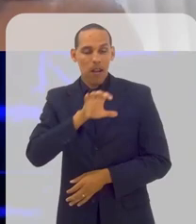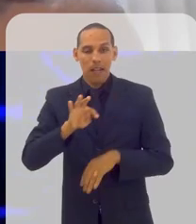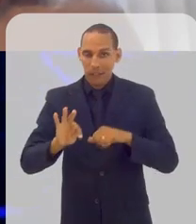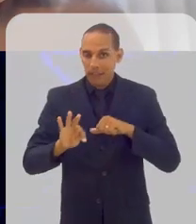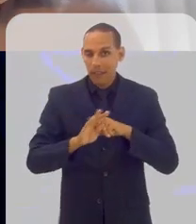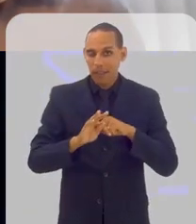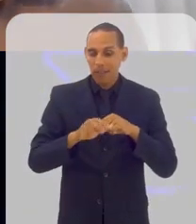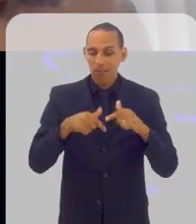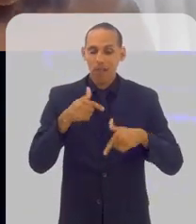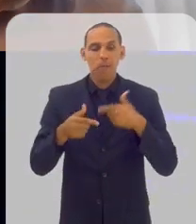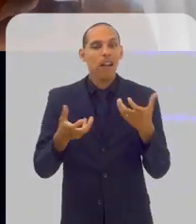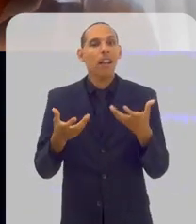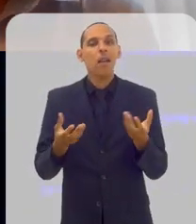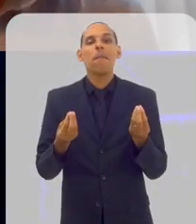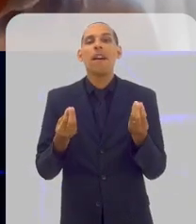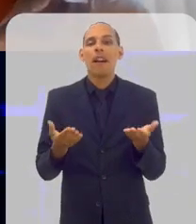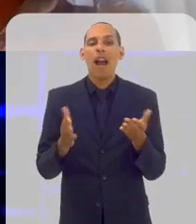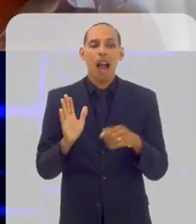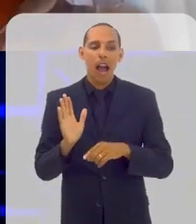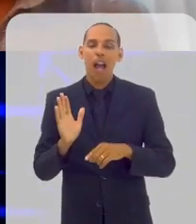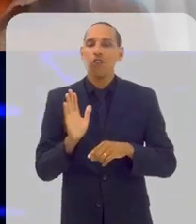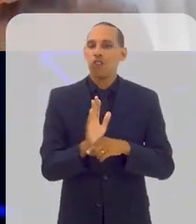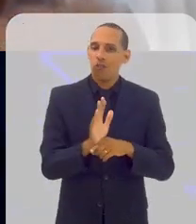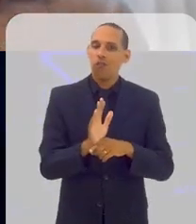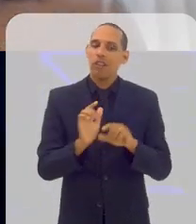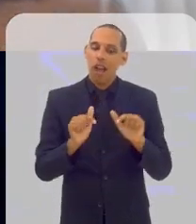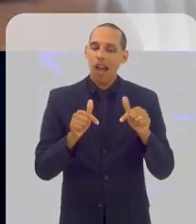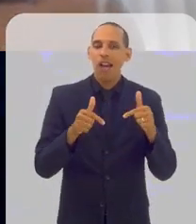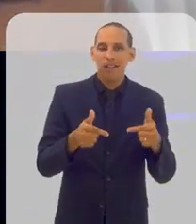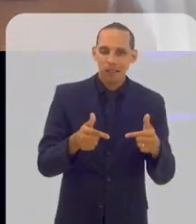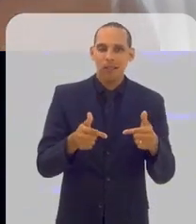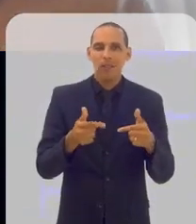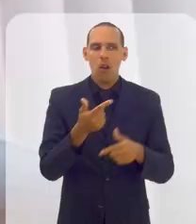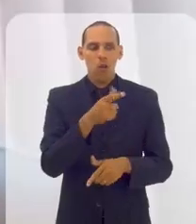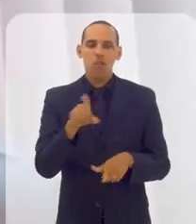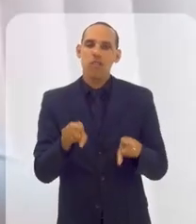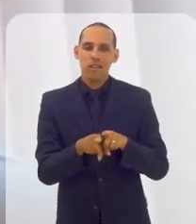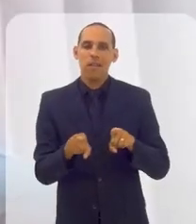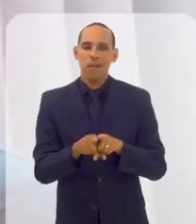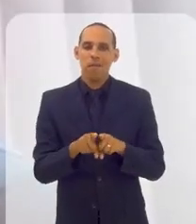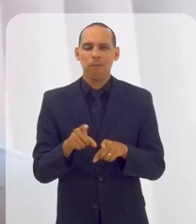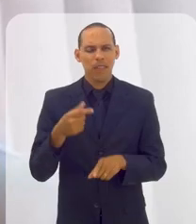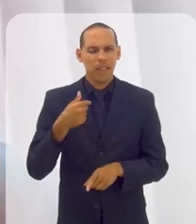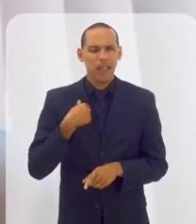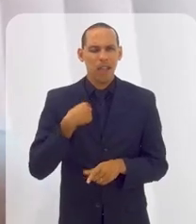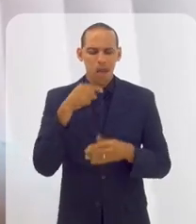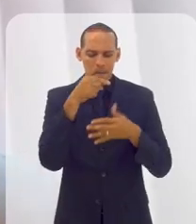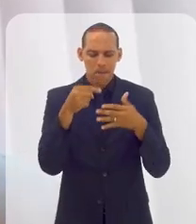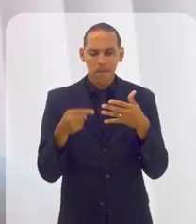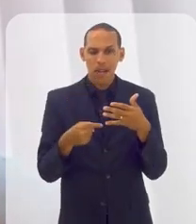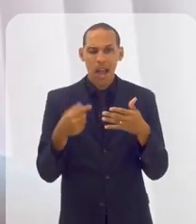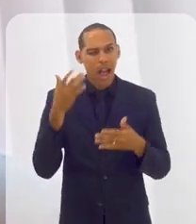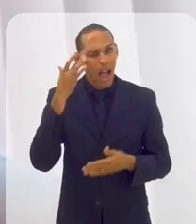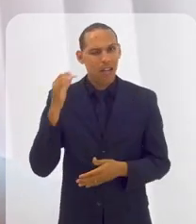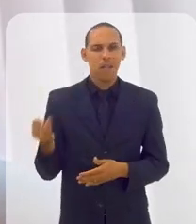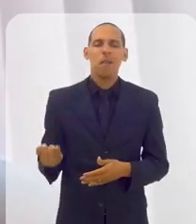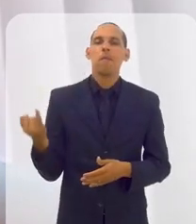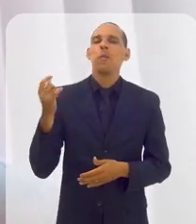Técnicos quer trabalhar para se tornar um ator ao lado de outros que ajude nessa questão. Eu vou dar uma questão que eu acho